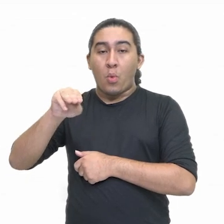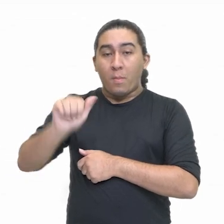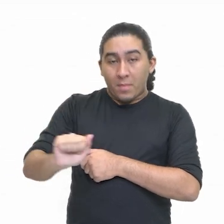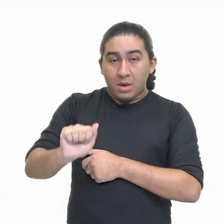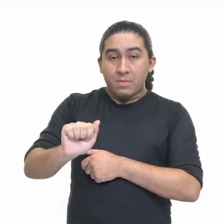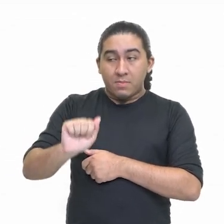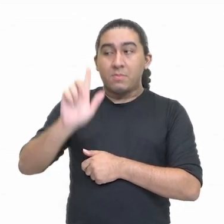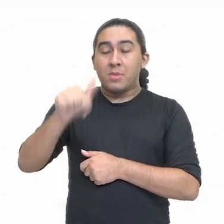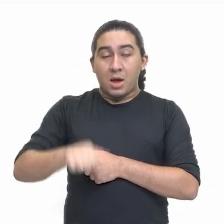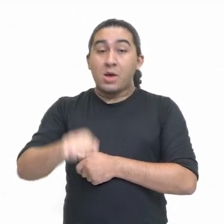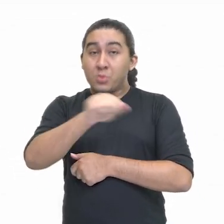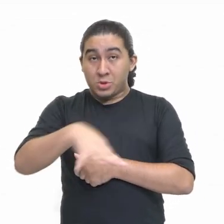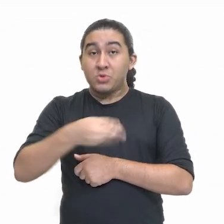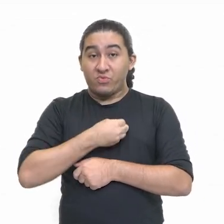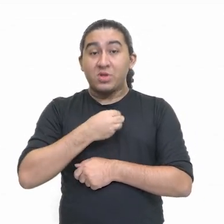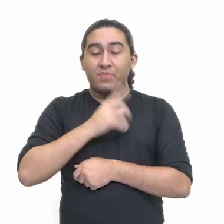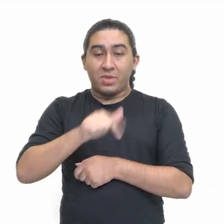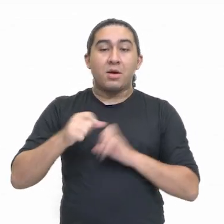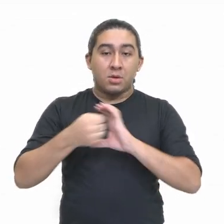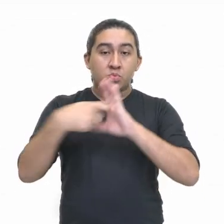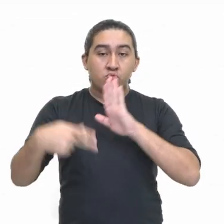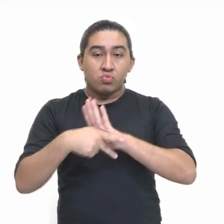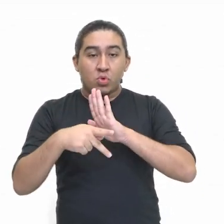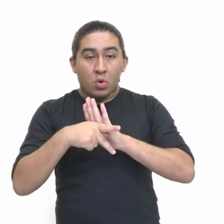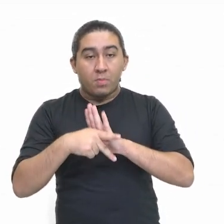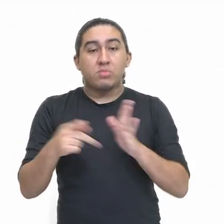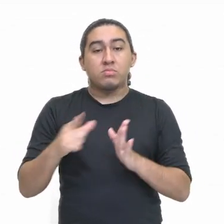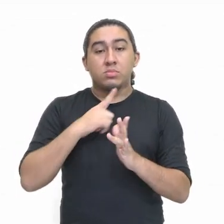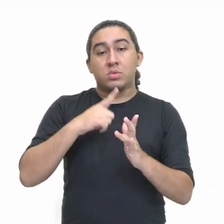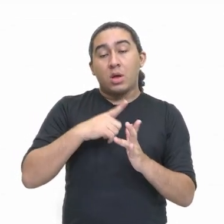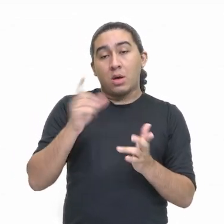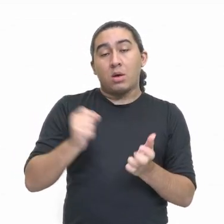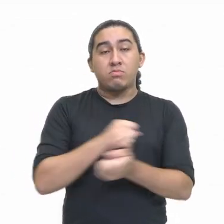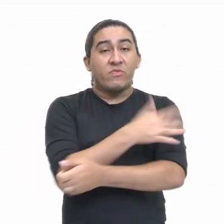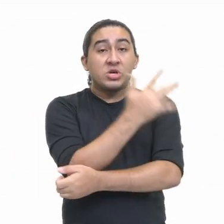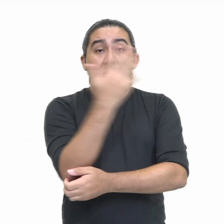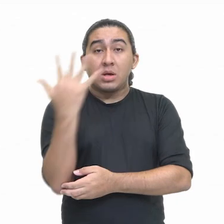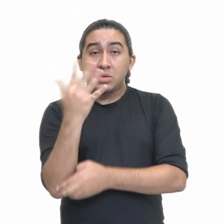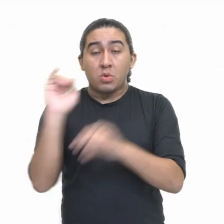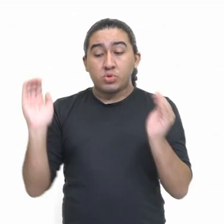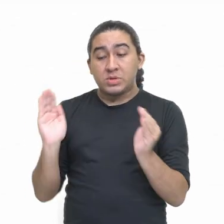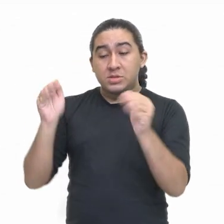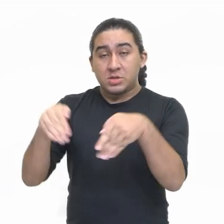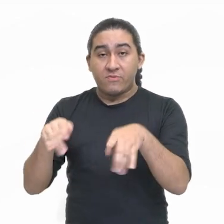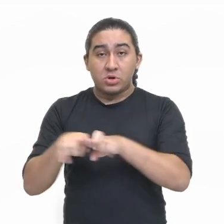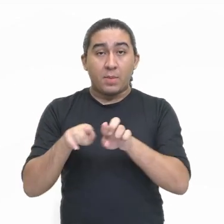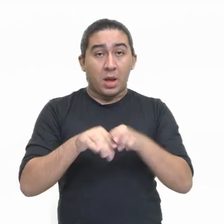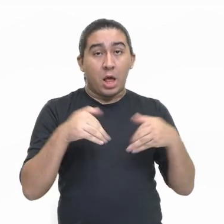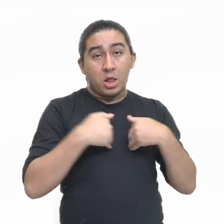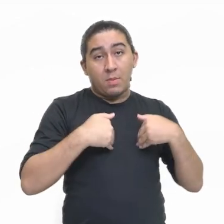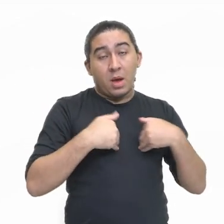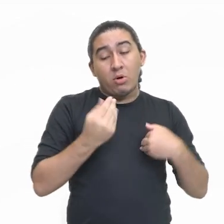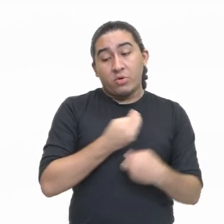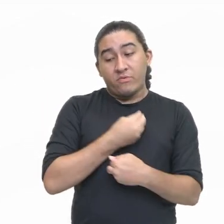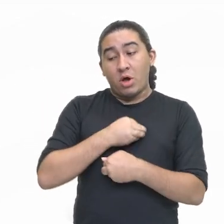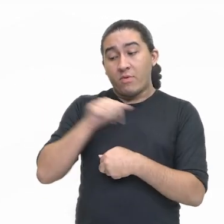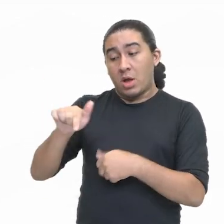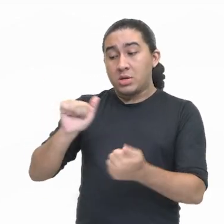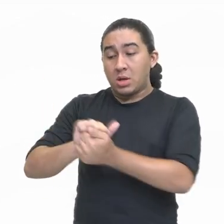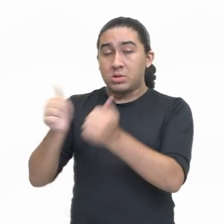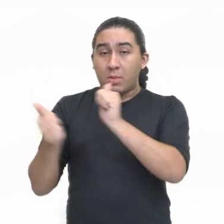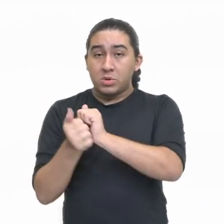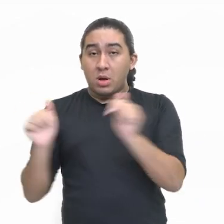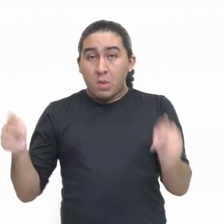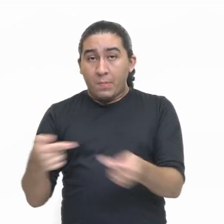se caracteriza por um tipo principal de vegetação e animais típicos tá de um